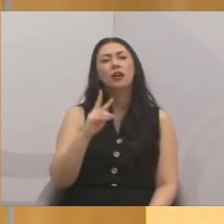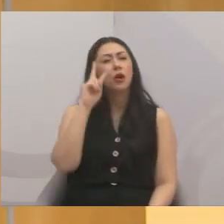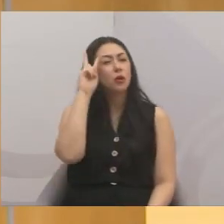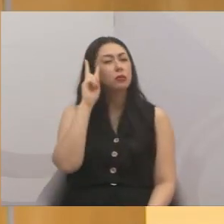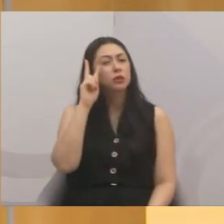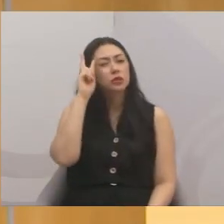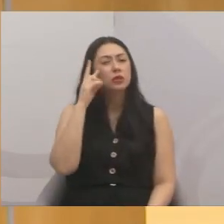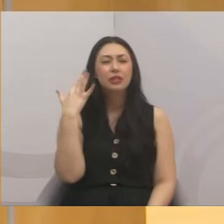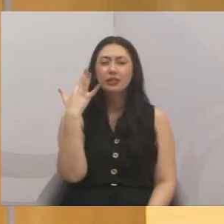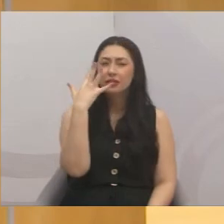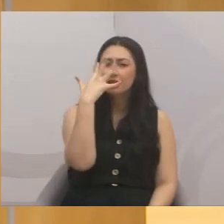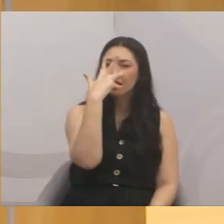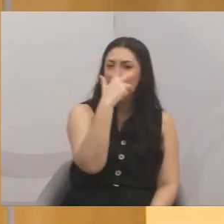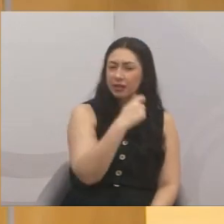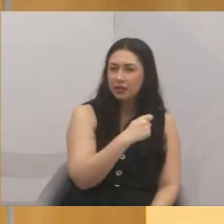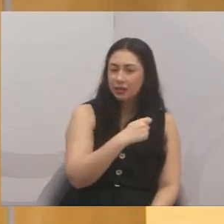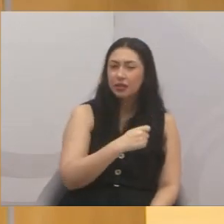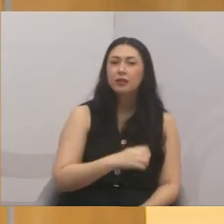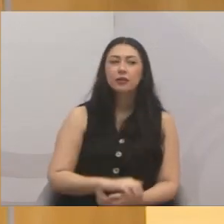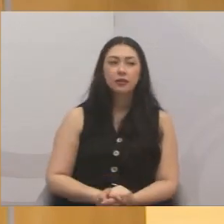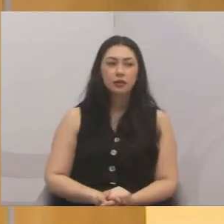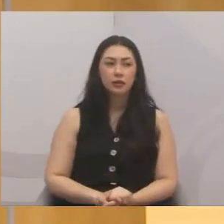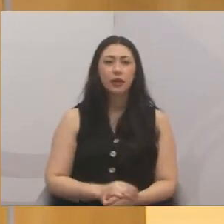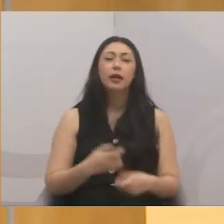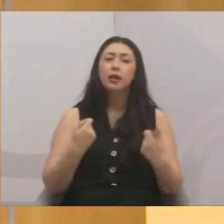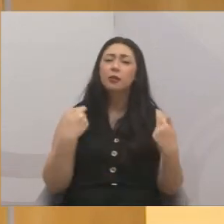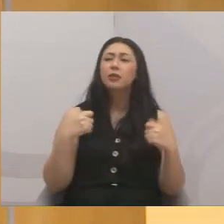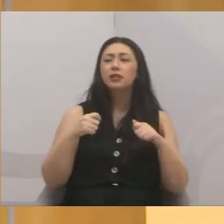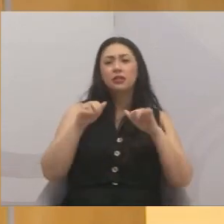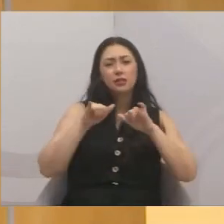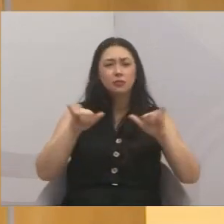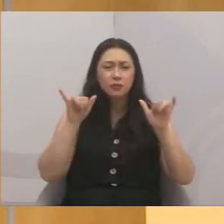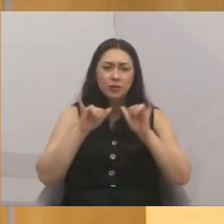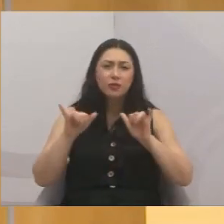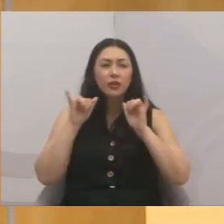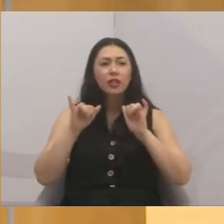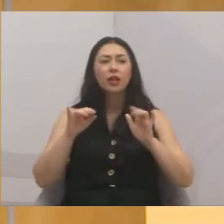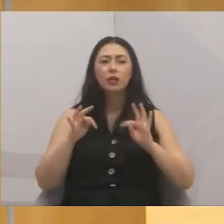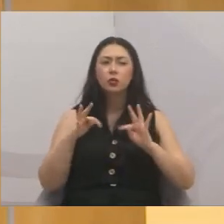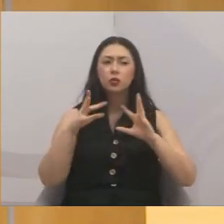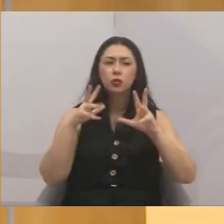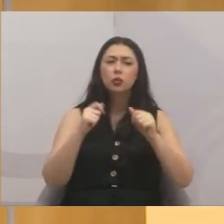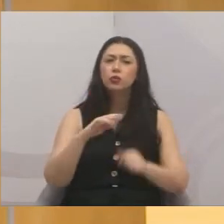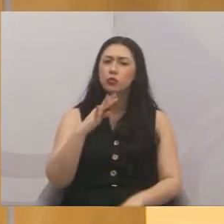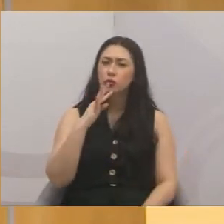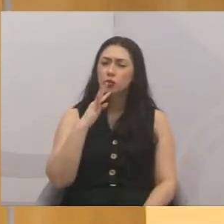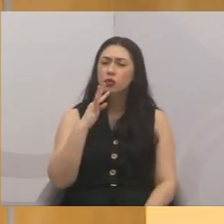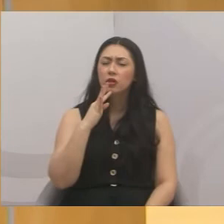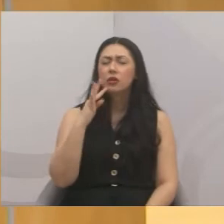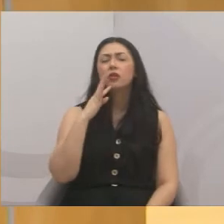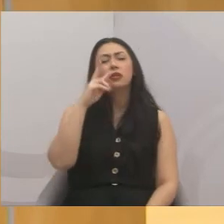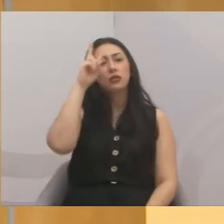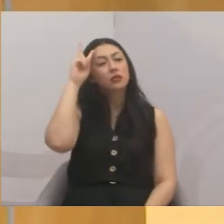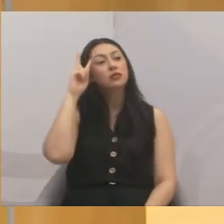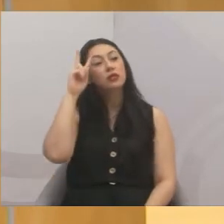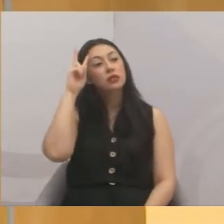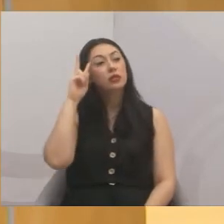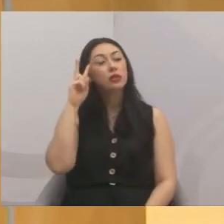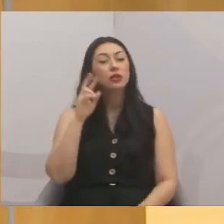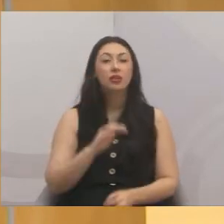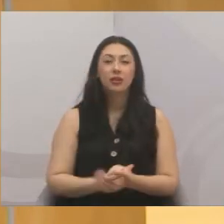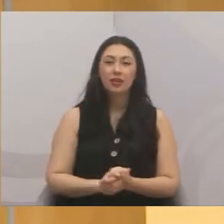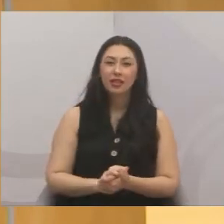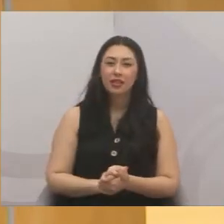ser contada. E que isso chegue na casa de todo mundo, e que a gente possa contar a nossa história e que a gente acabe com esse